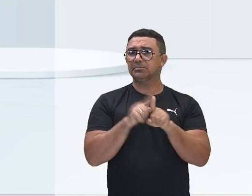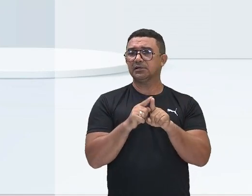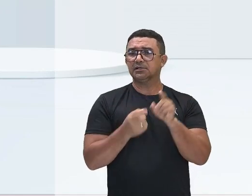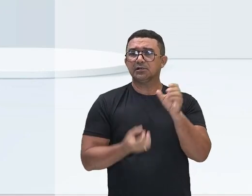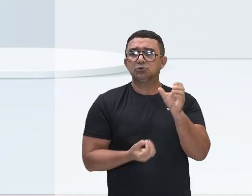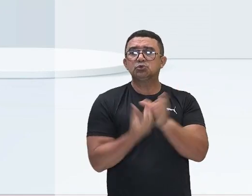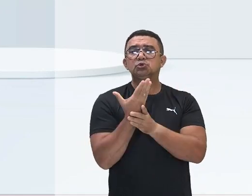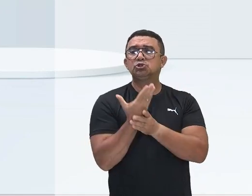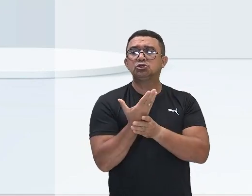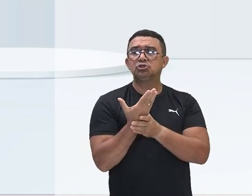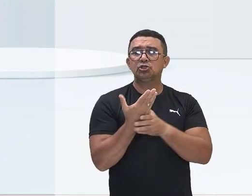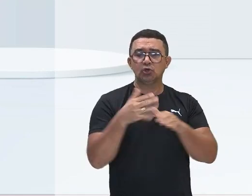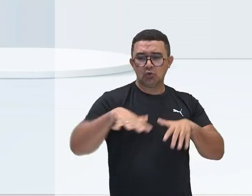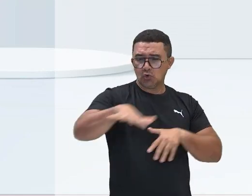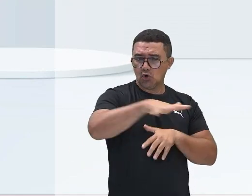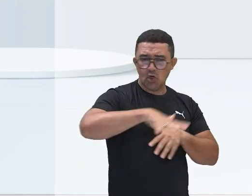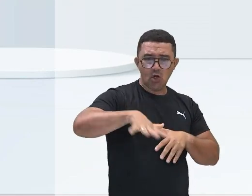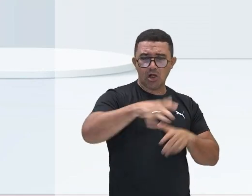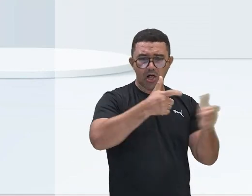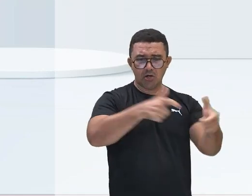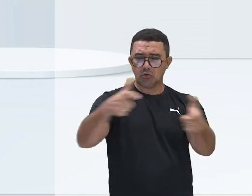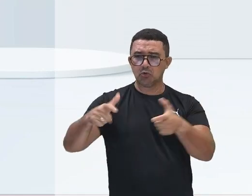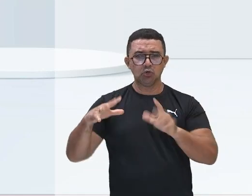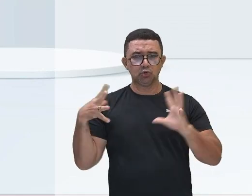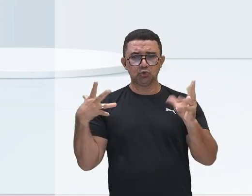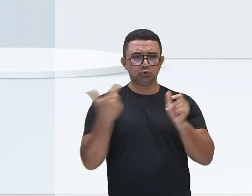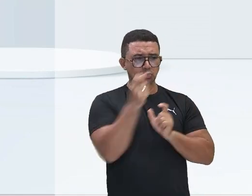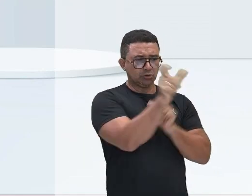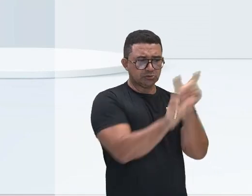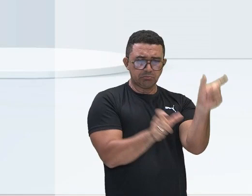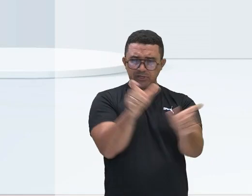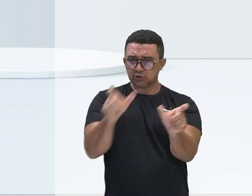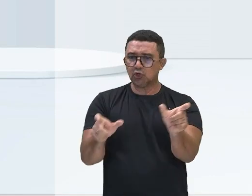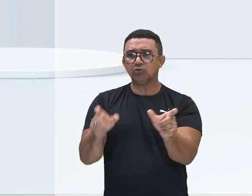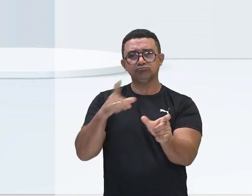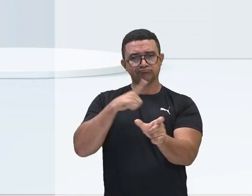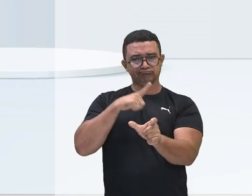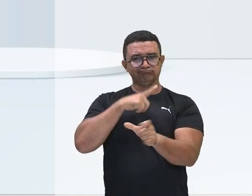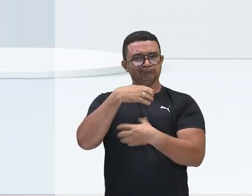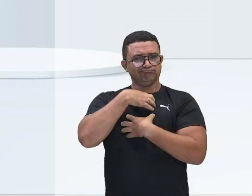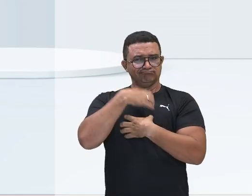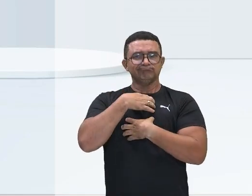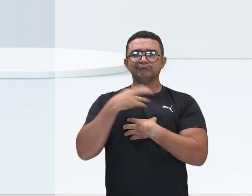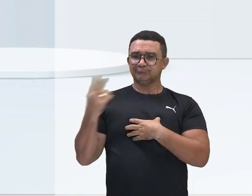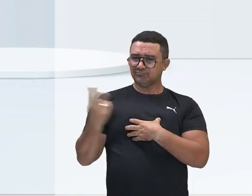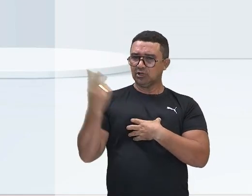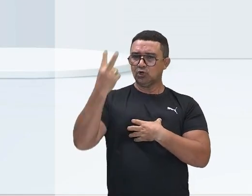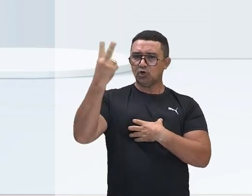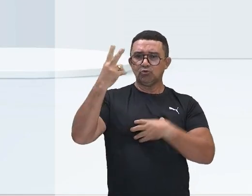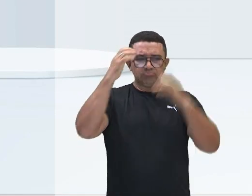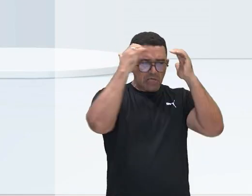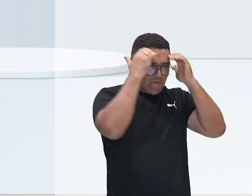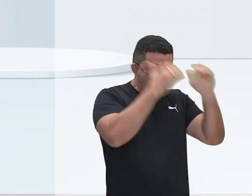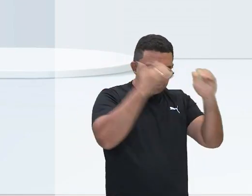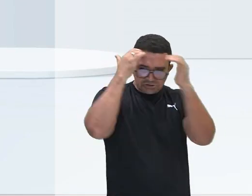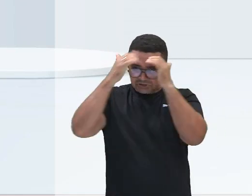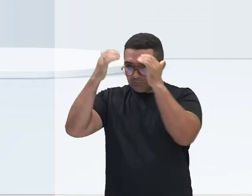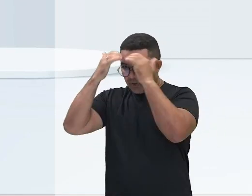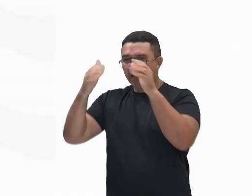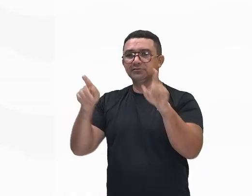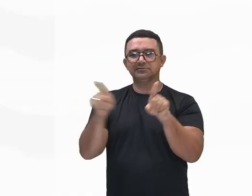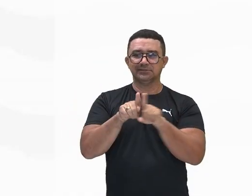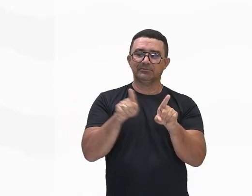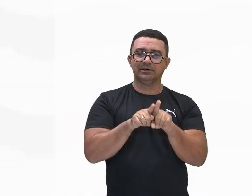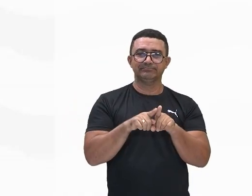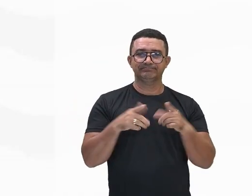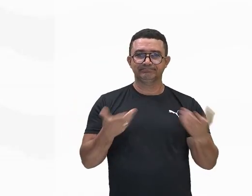onde todos se sintam valorizados e respeitados, tá? Porque olha só, a habilidade